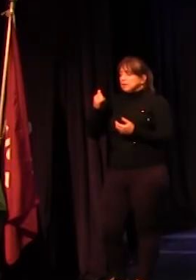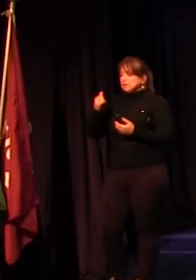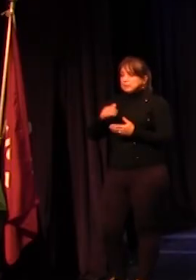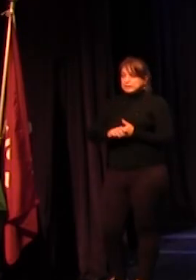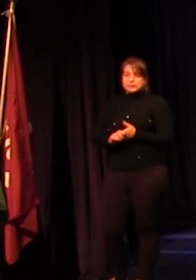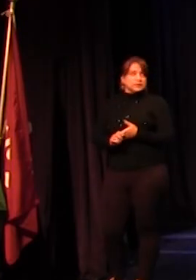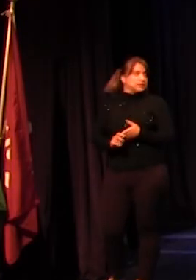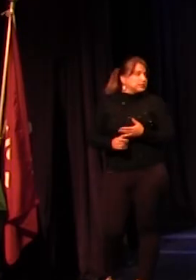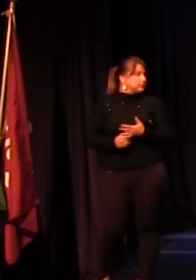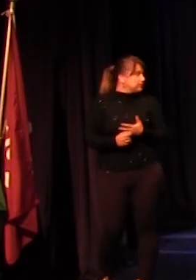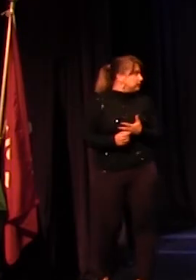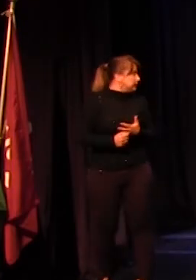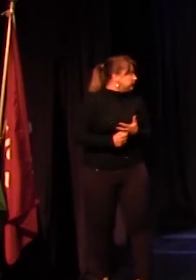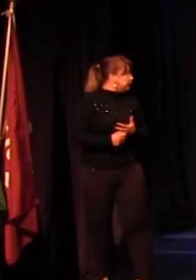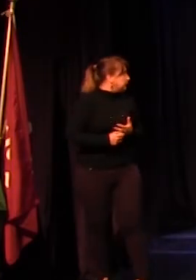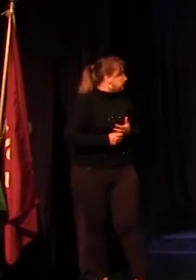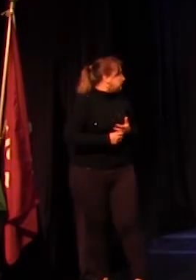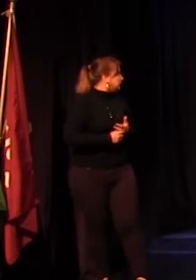alunos, tá?